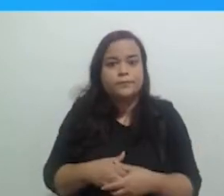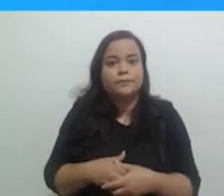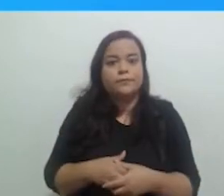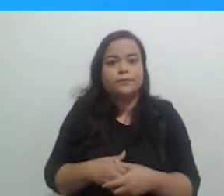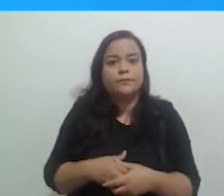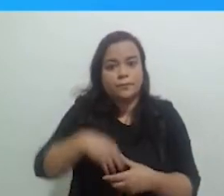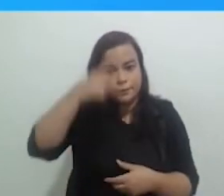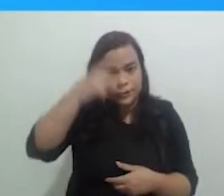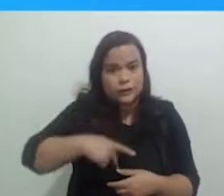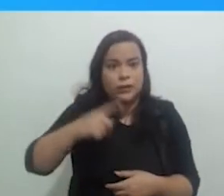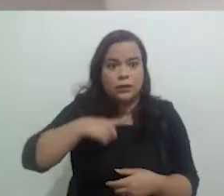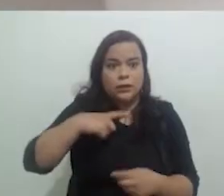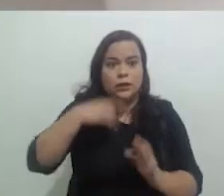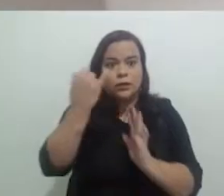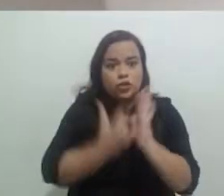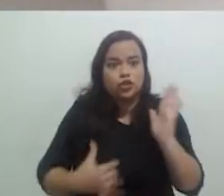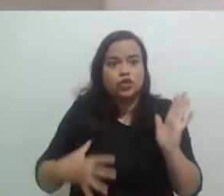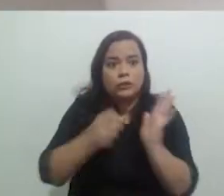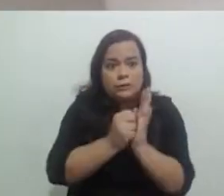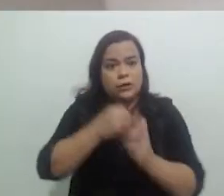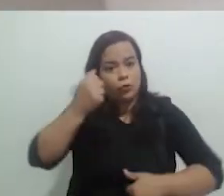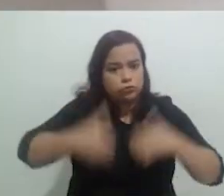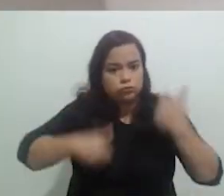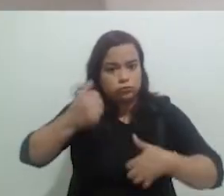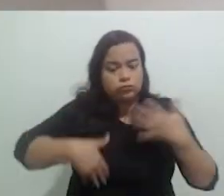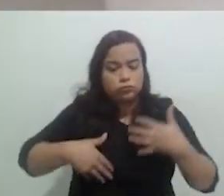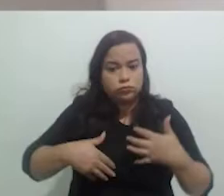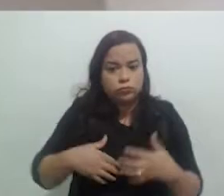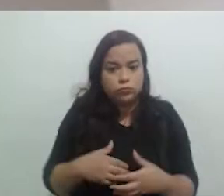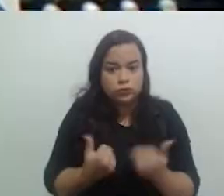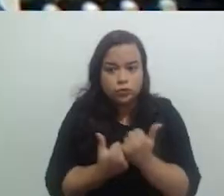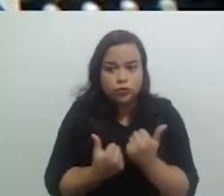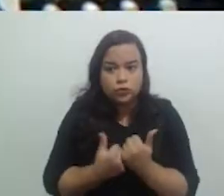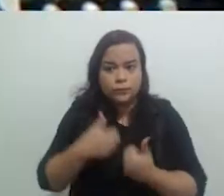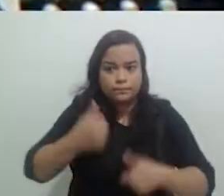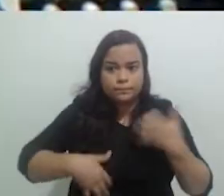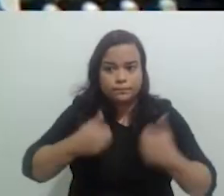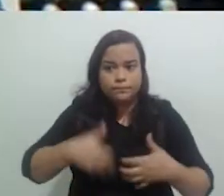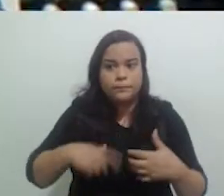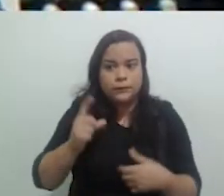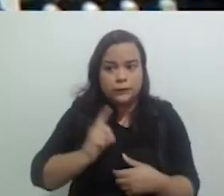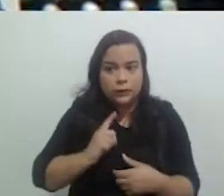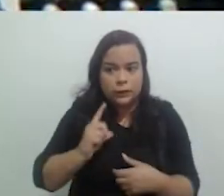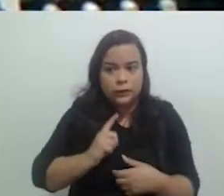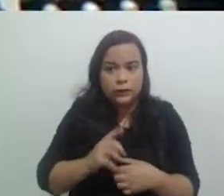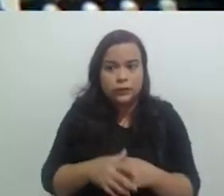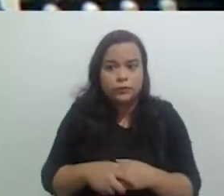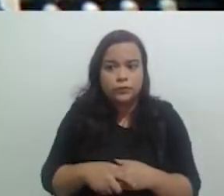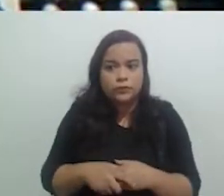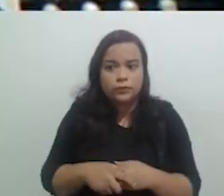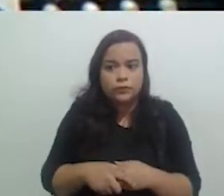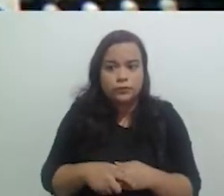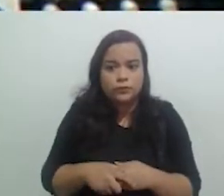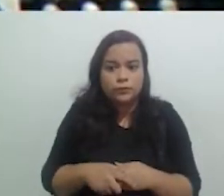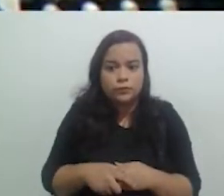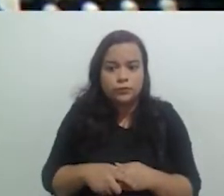para a sustentação oral pela. Tem inscrição para a sustentação oral pela parte. Pelos réus,